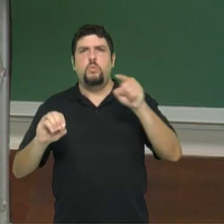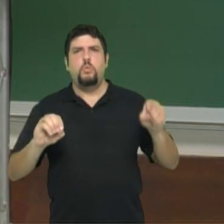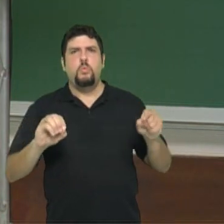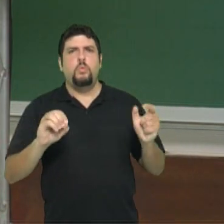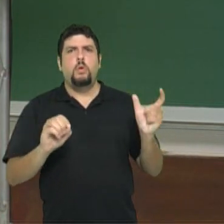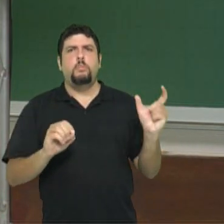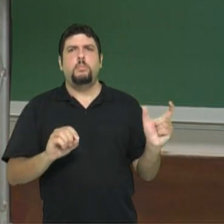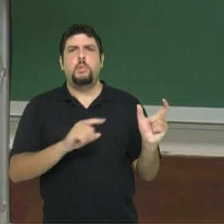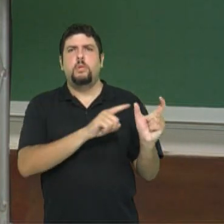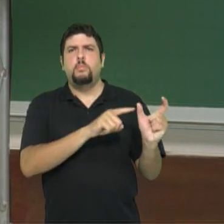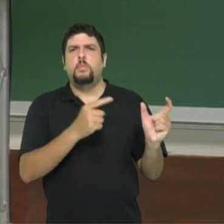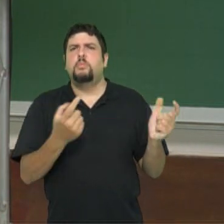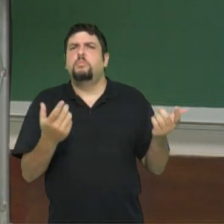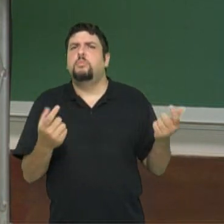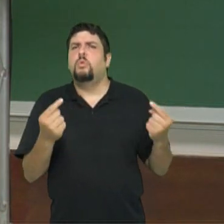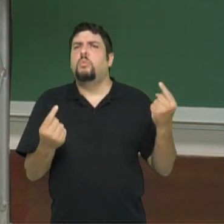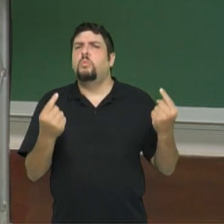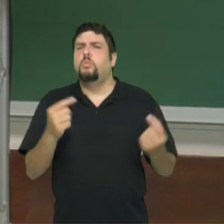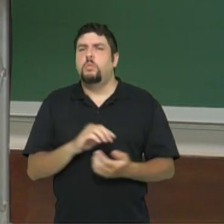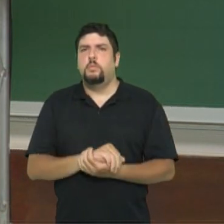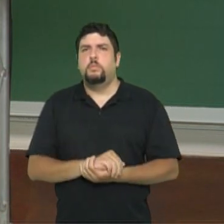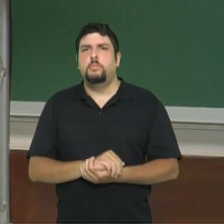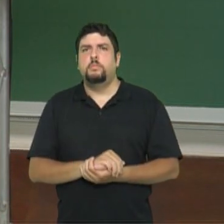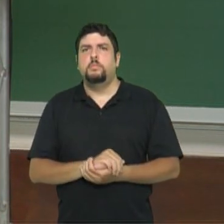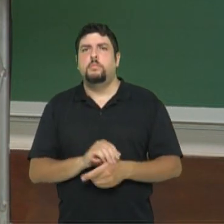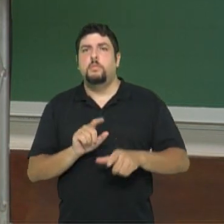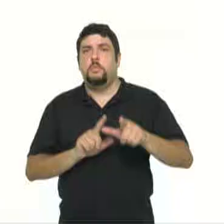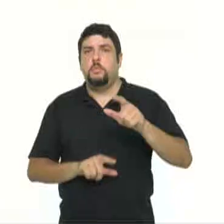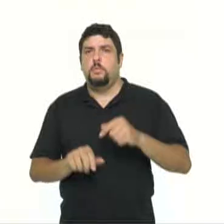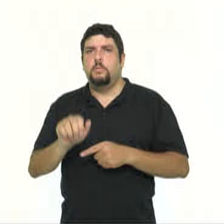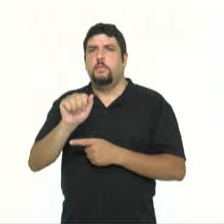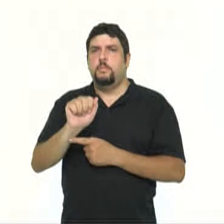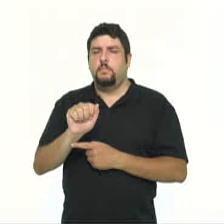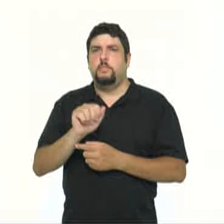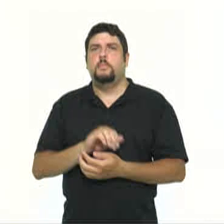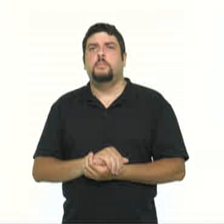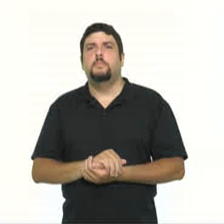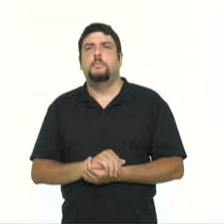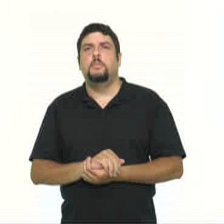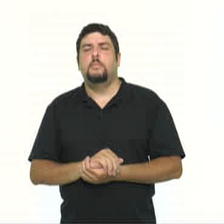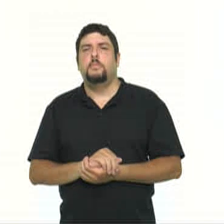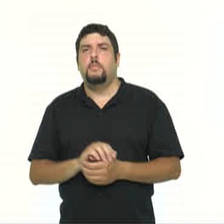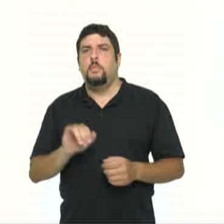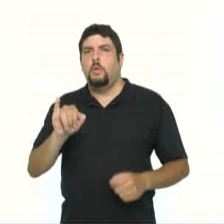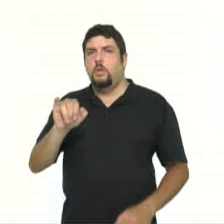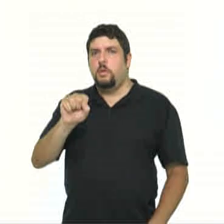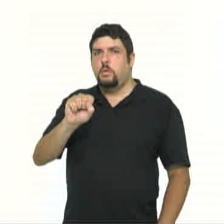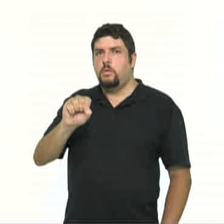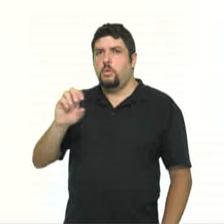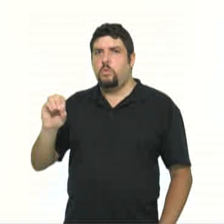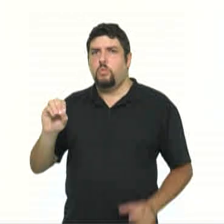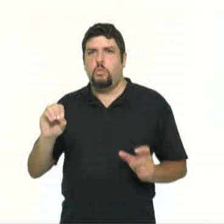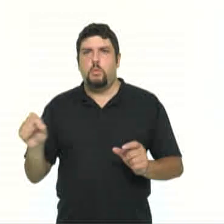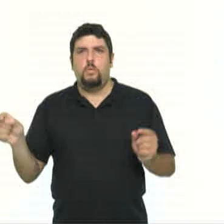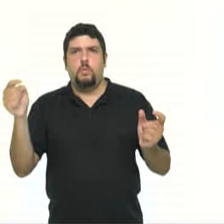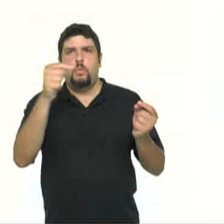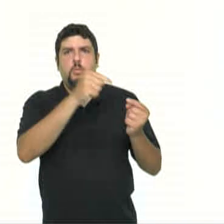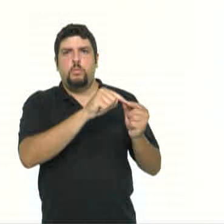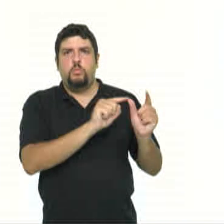Ele está retomando qual elemento ali do texto? Letra A. Ele está retomando a